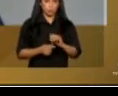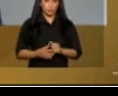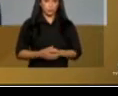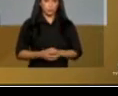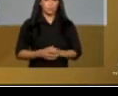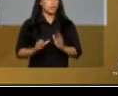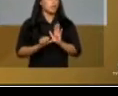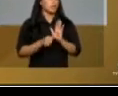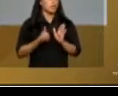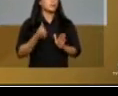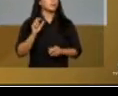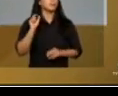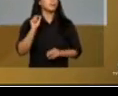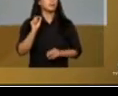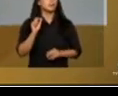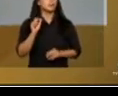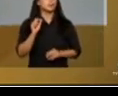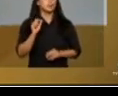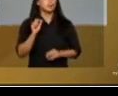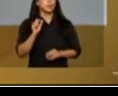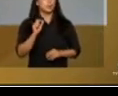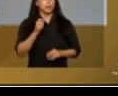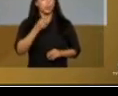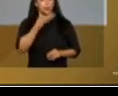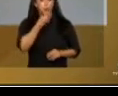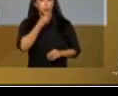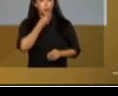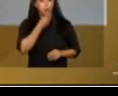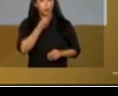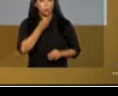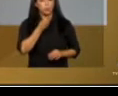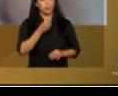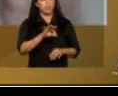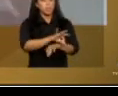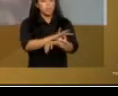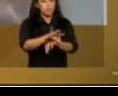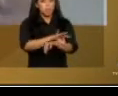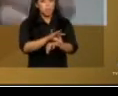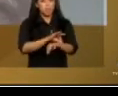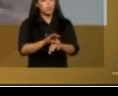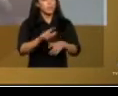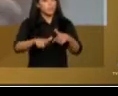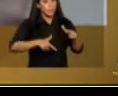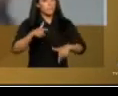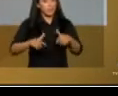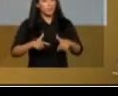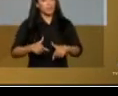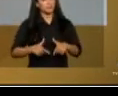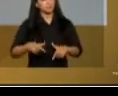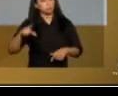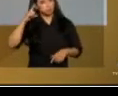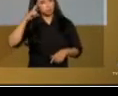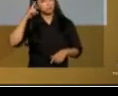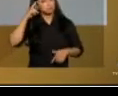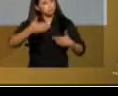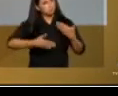primeira questão que se coloca a este engenheiro que trabalha no dia a dia,